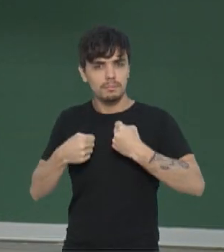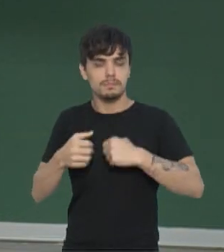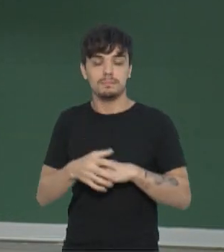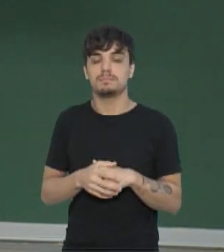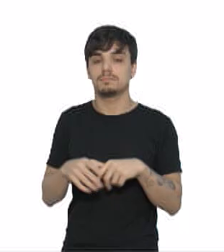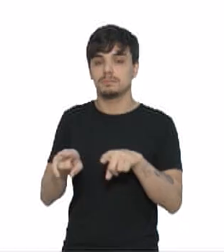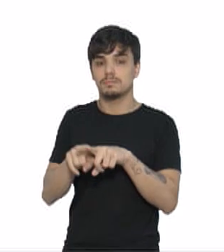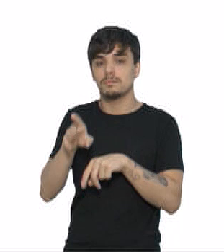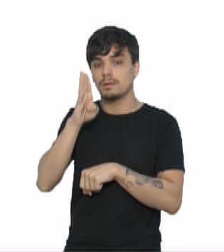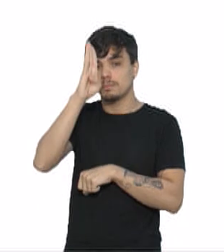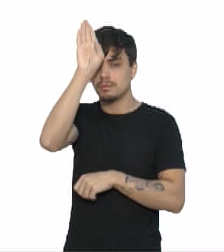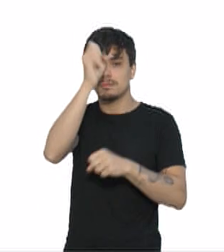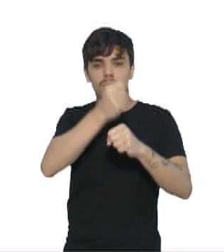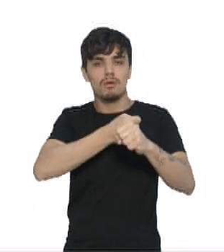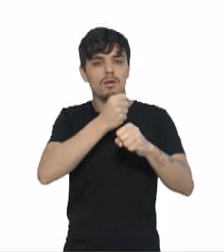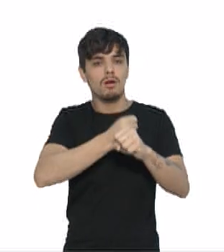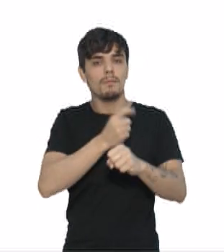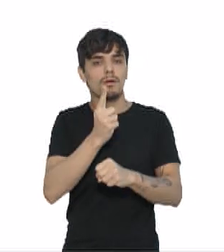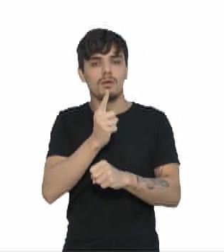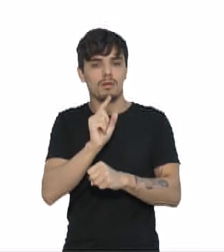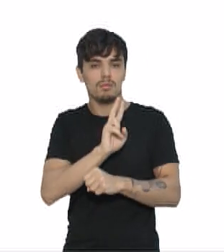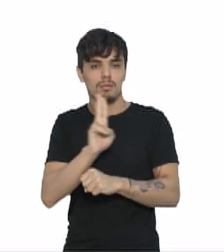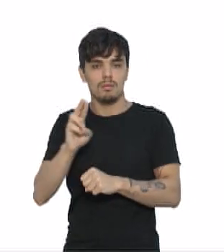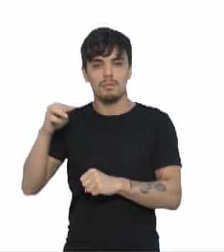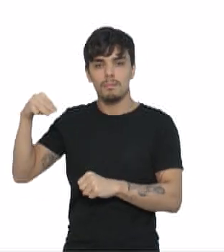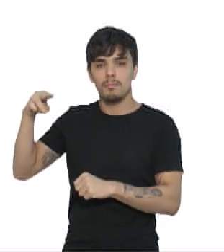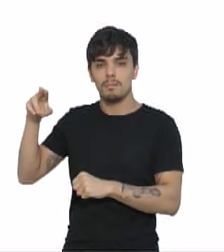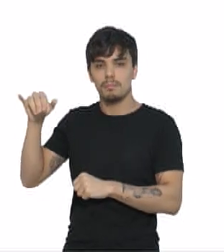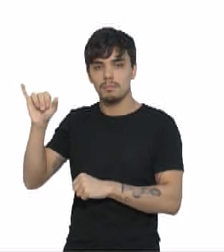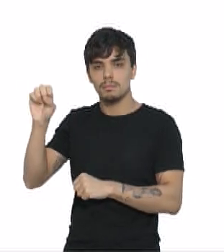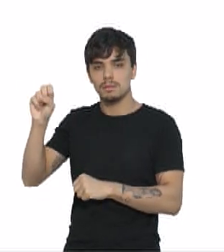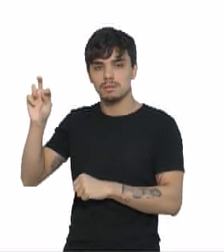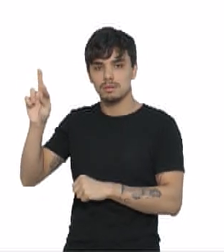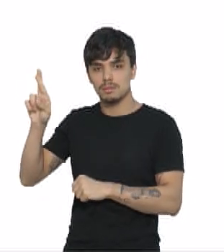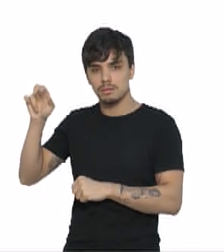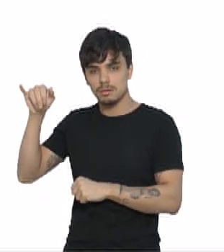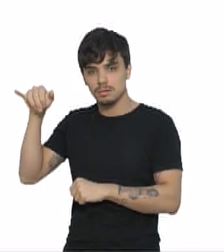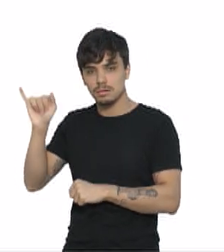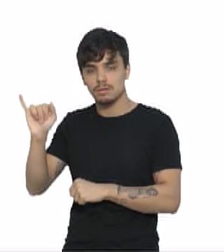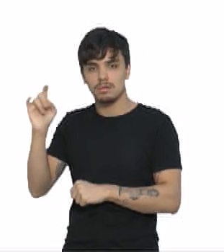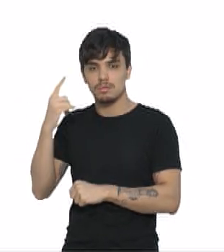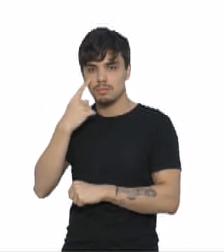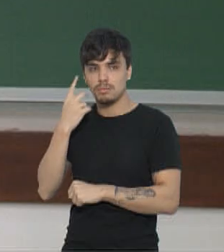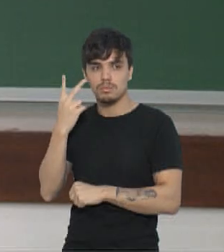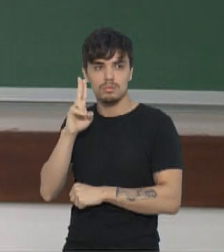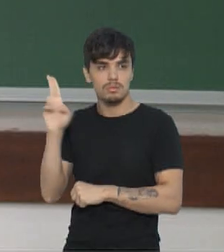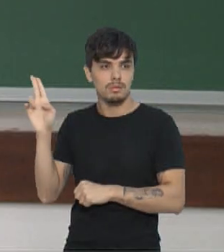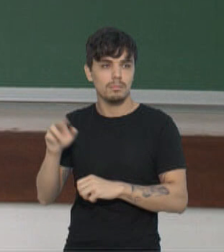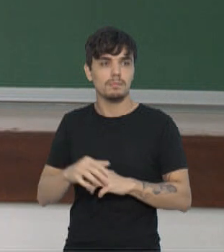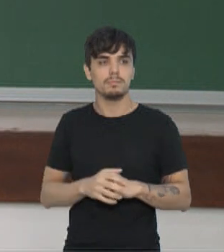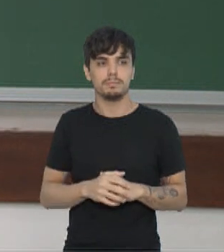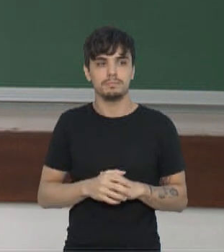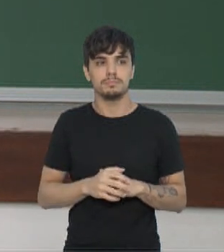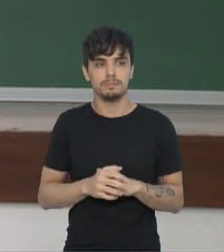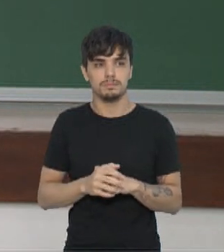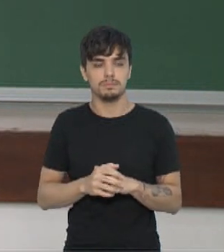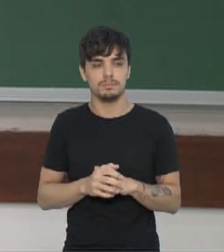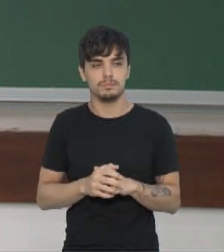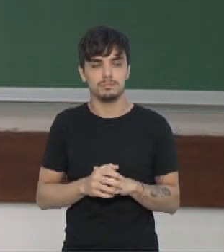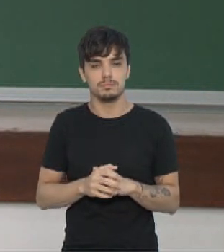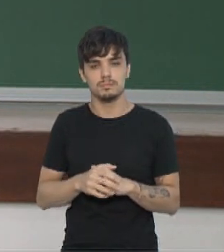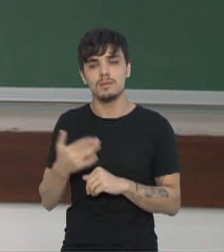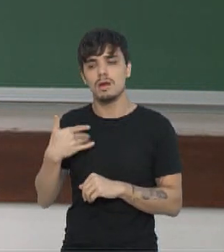sua principal obra se chama Mysterium Cosmographicum, que basicamente é pegar